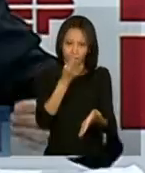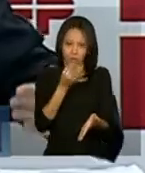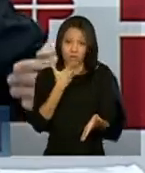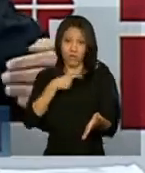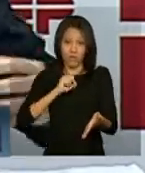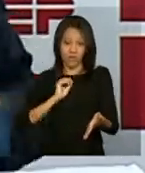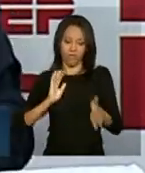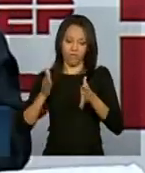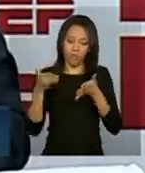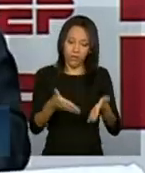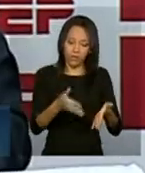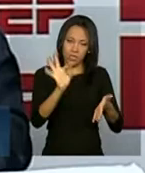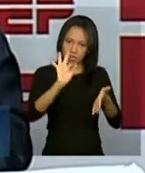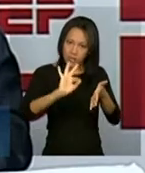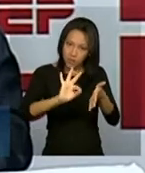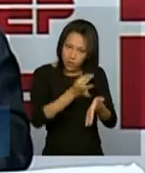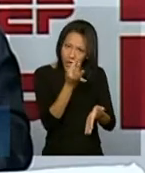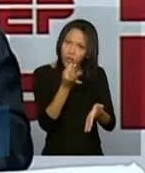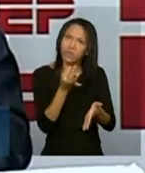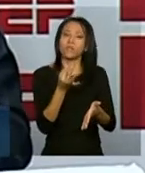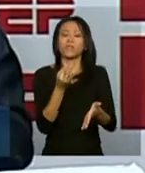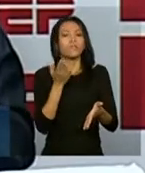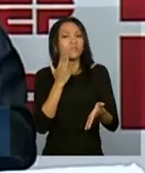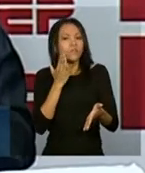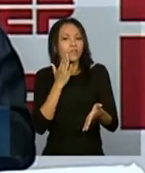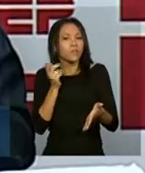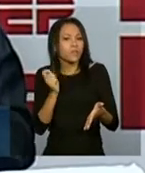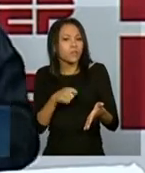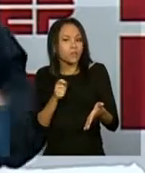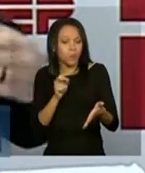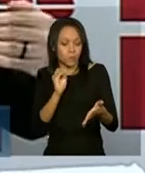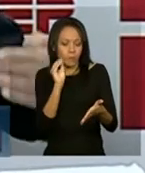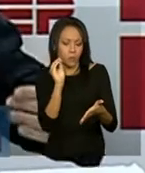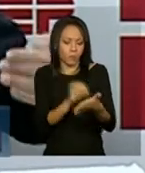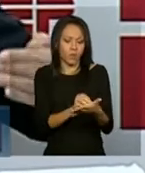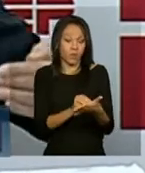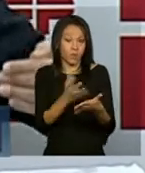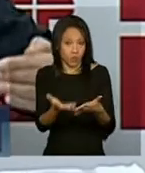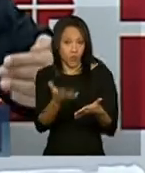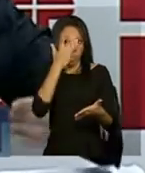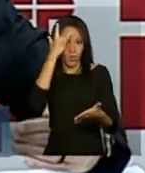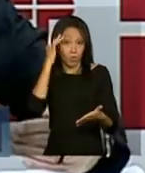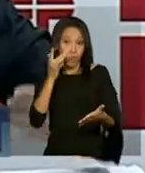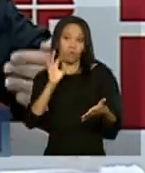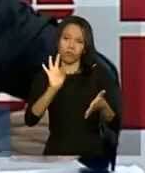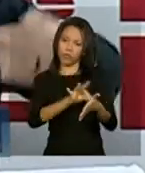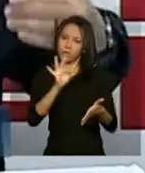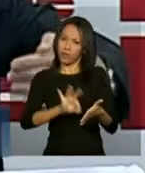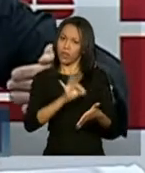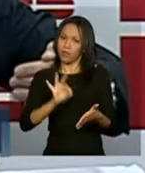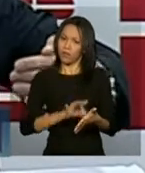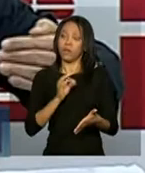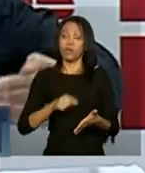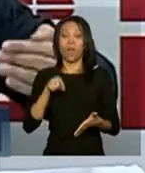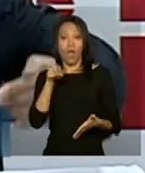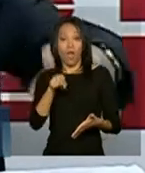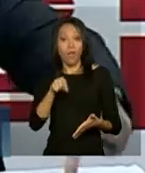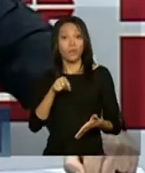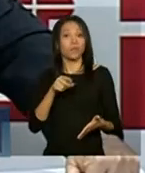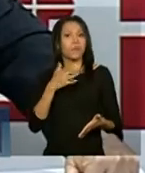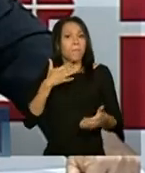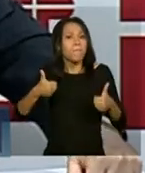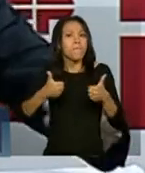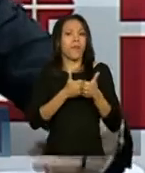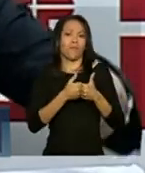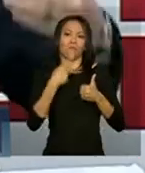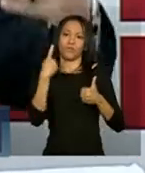se inscreve, porque tem uma capacidade física de você poder absorver. Então, as pessoas vão se inscrevendo, elas têm prioridade em fazer mais próximo